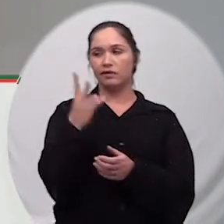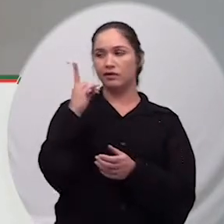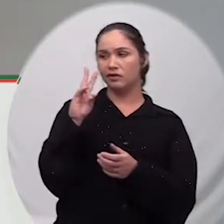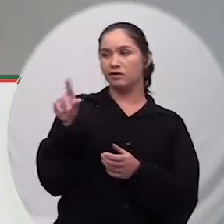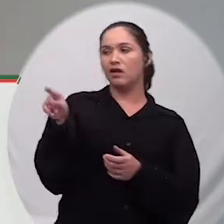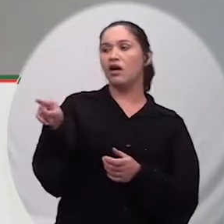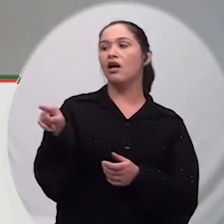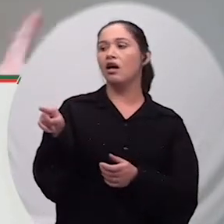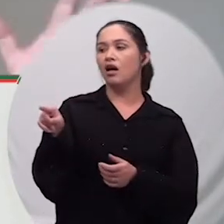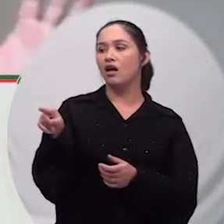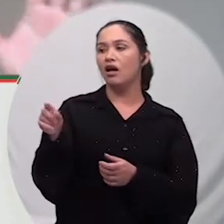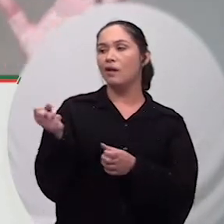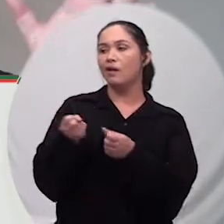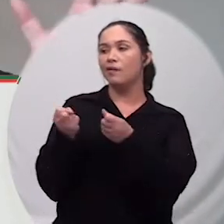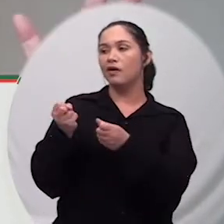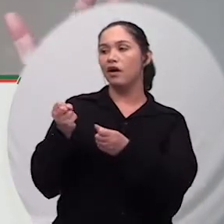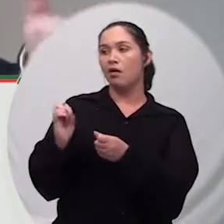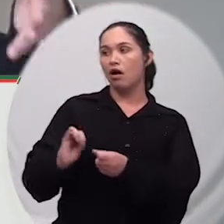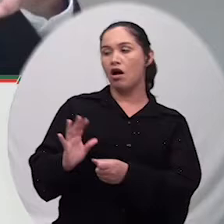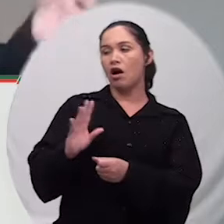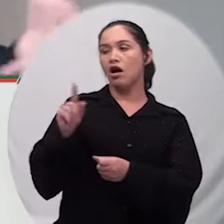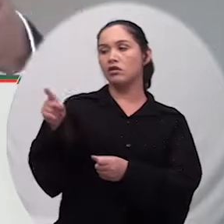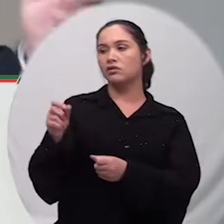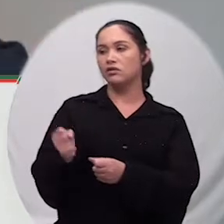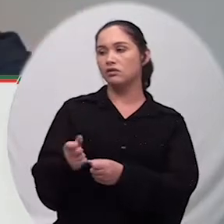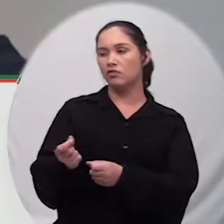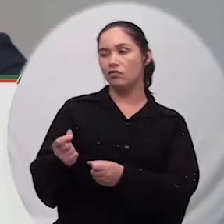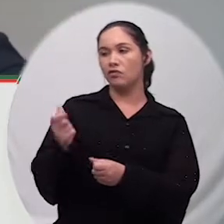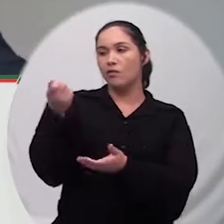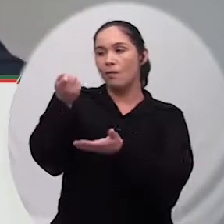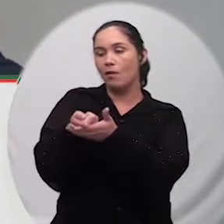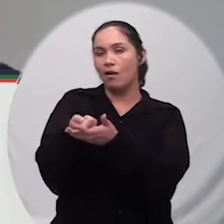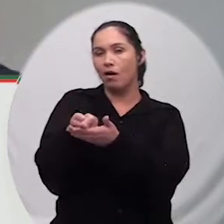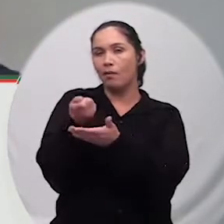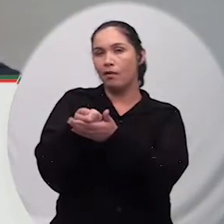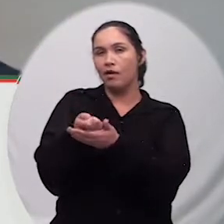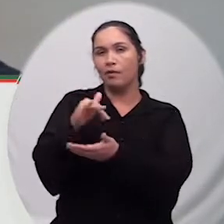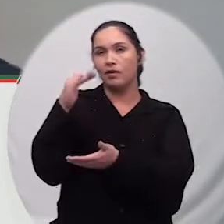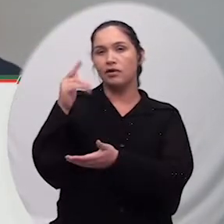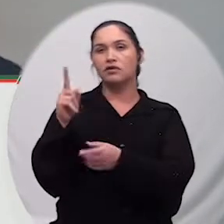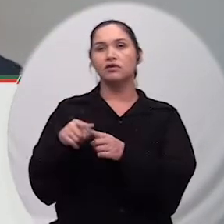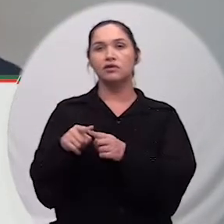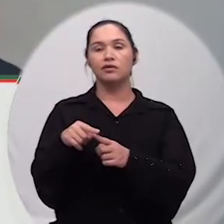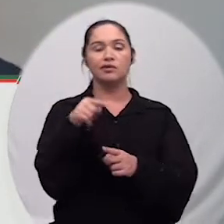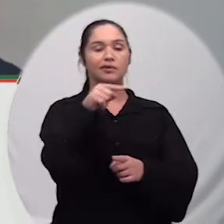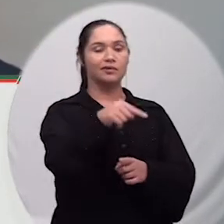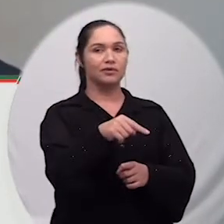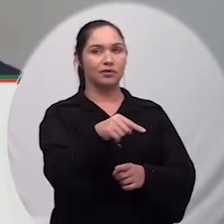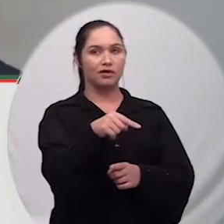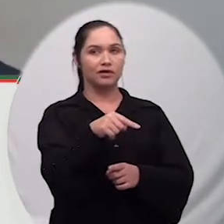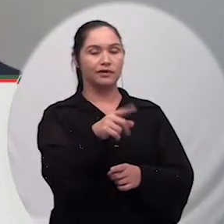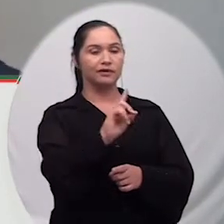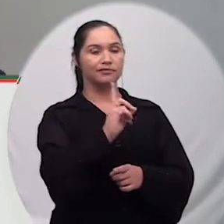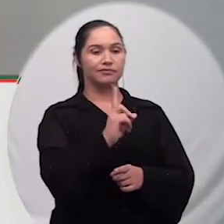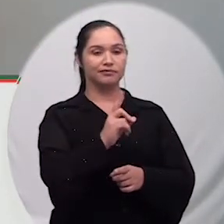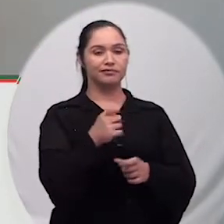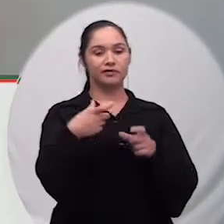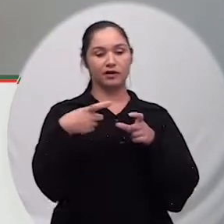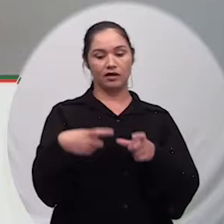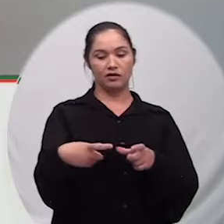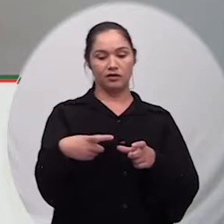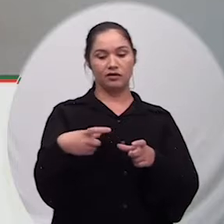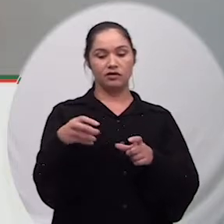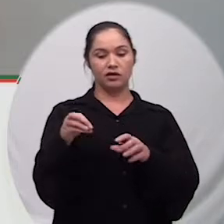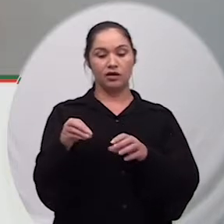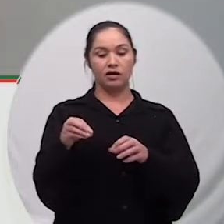vereador Tita, né? Então, essa é a diferença. O porquê que nesses casos são diferentes, né? Já no cartório, você vai lá transferir um terreno, né?